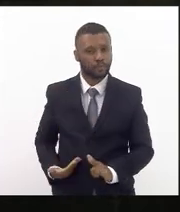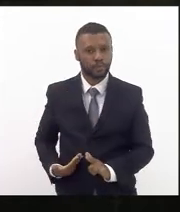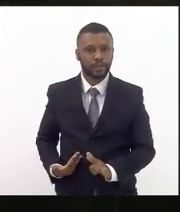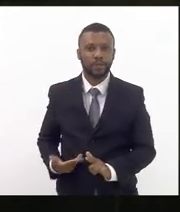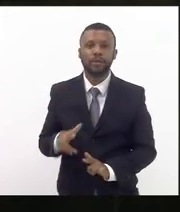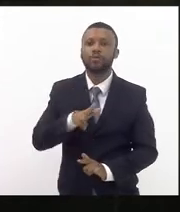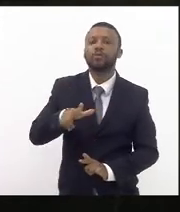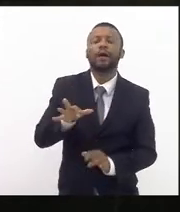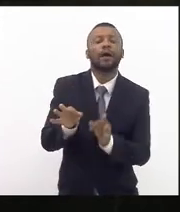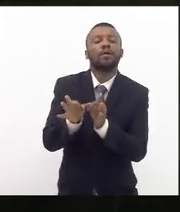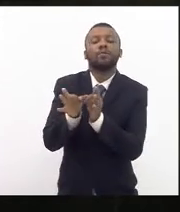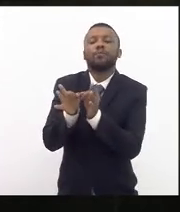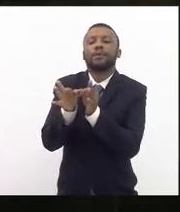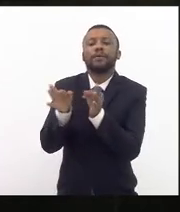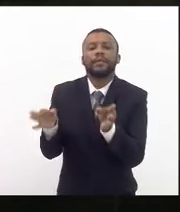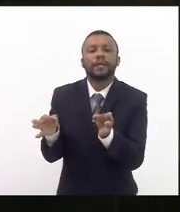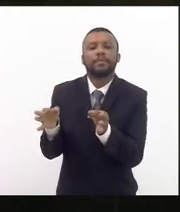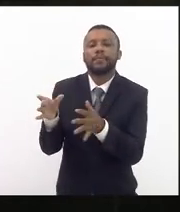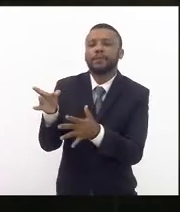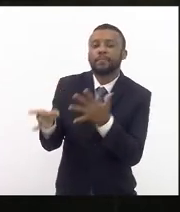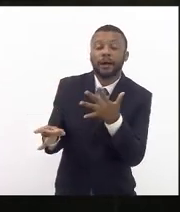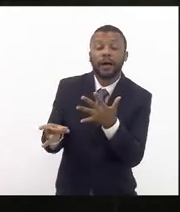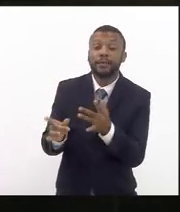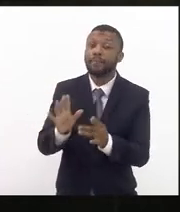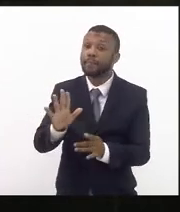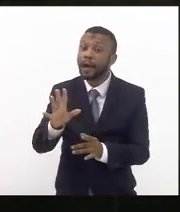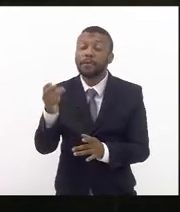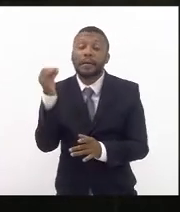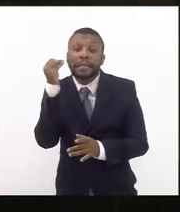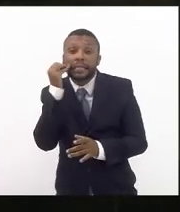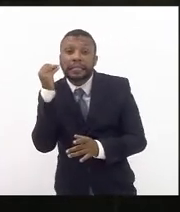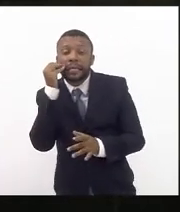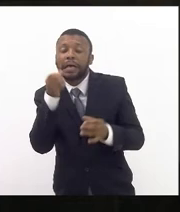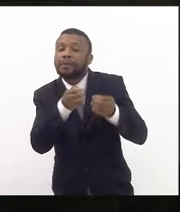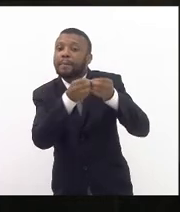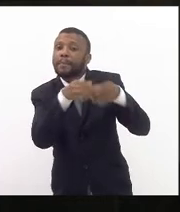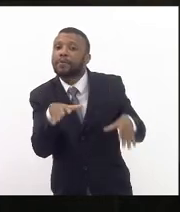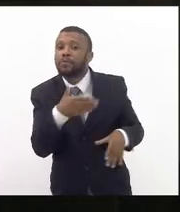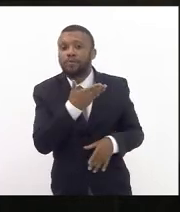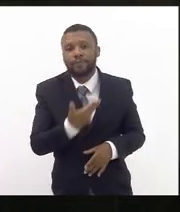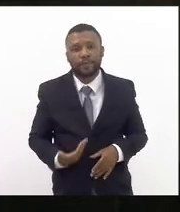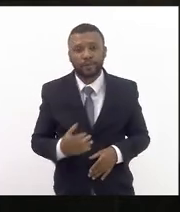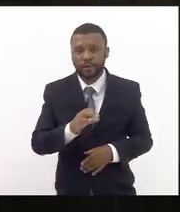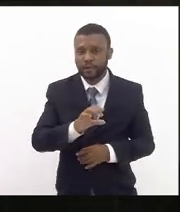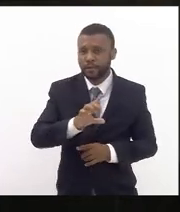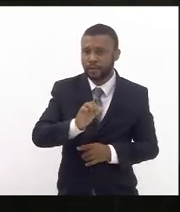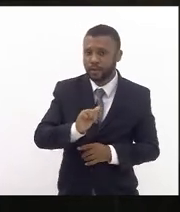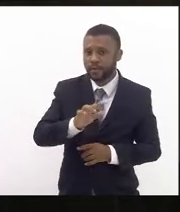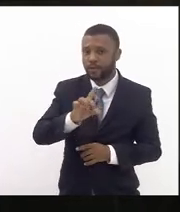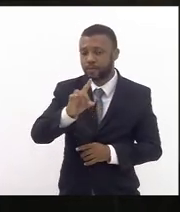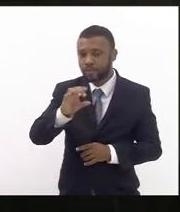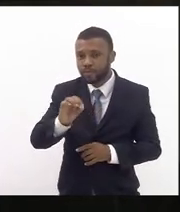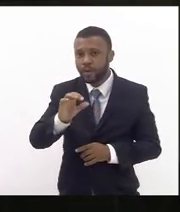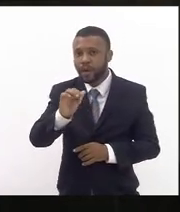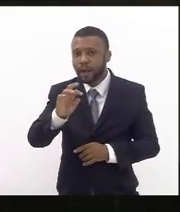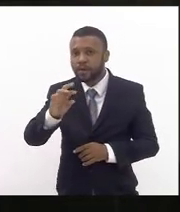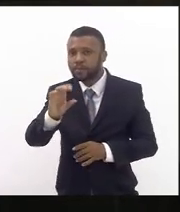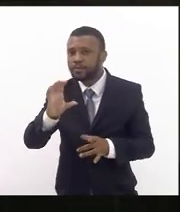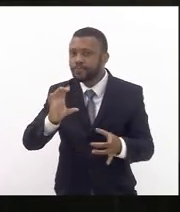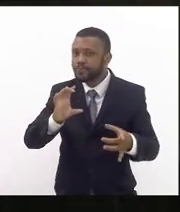uma tentativa de comprometer o governo Cláudio Castro com aquilo que